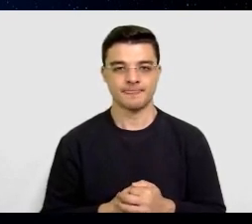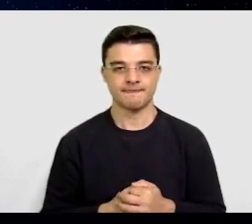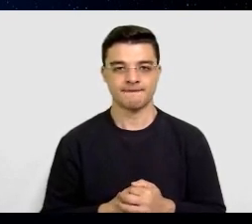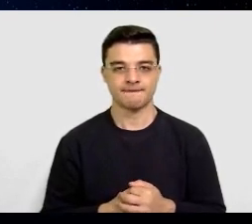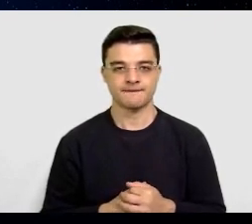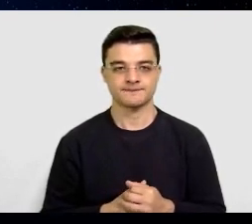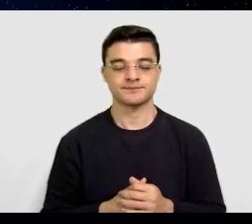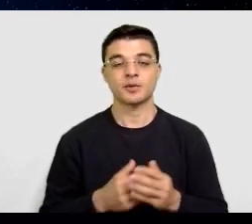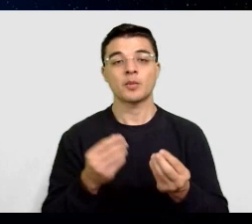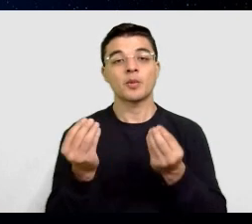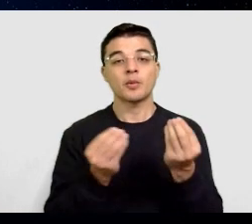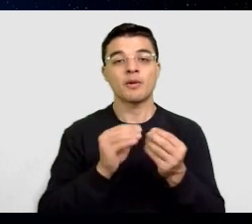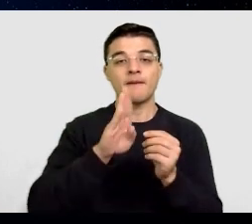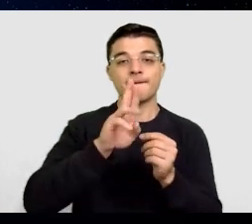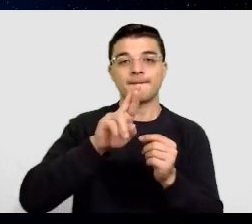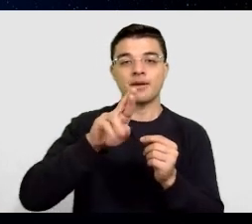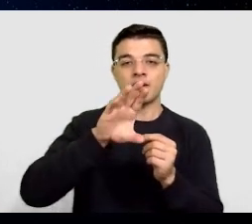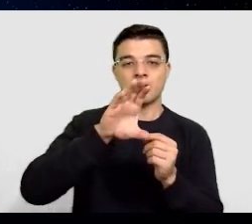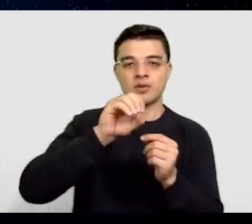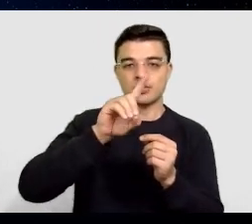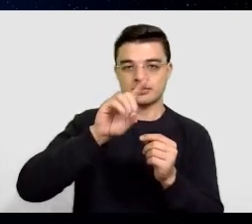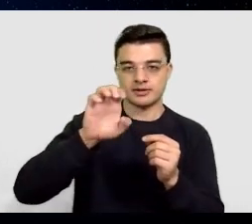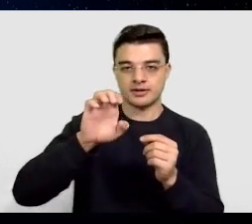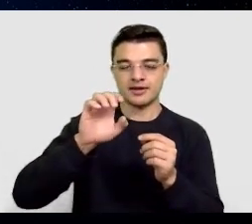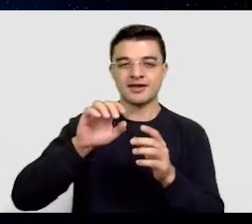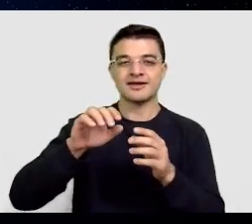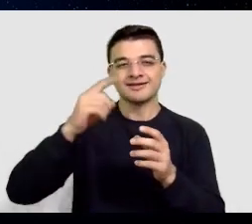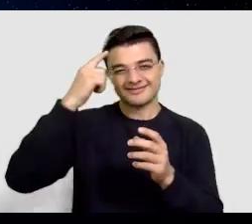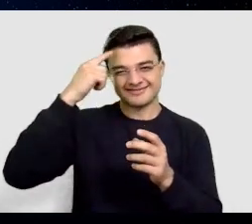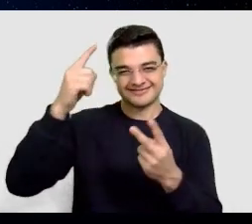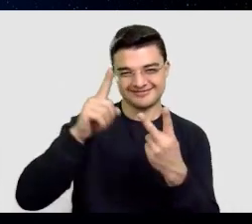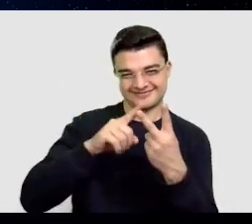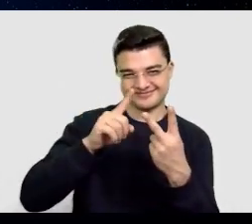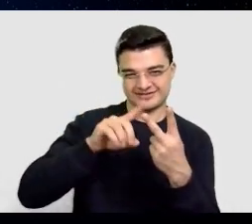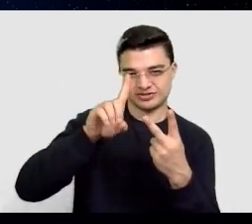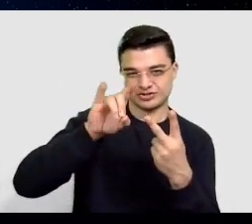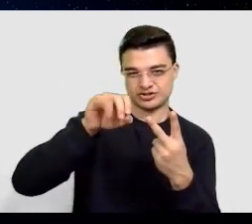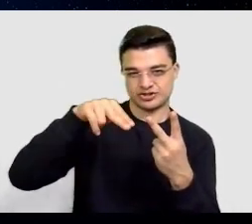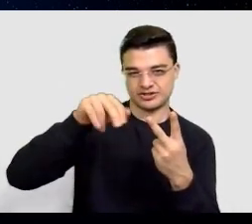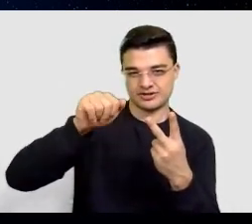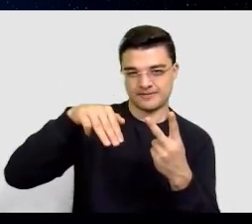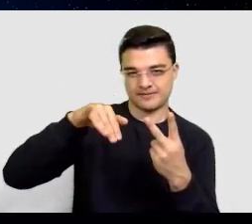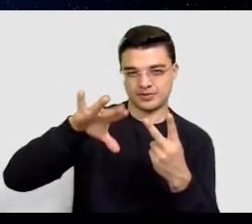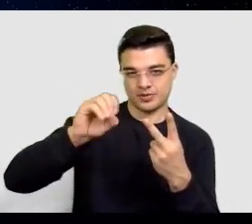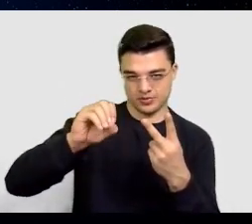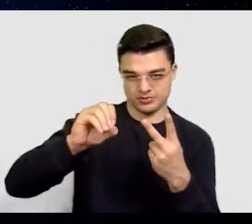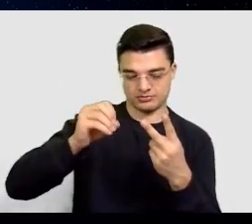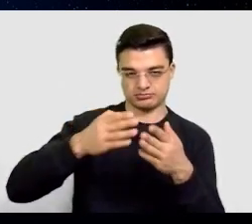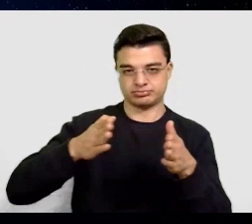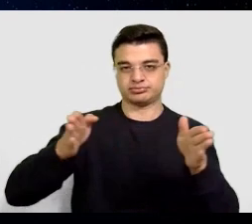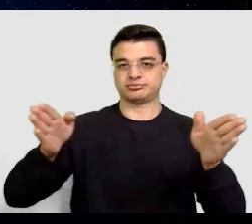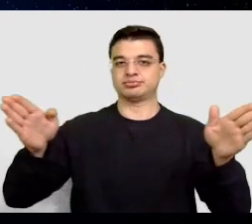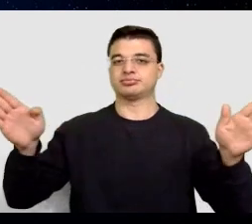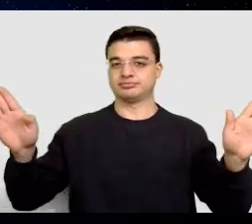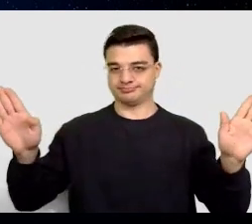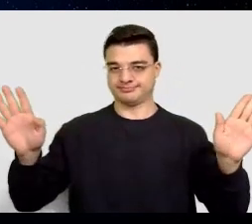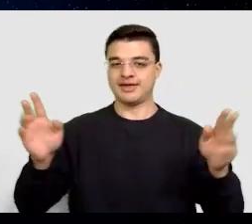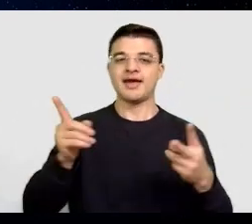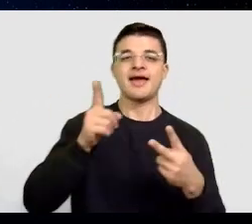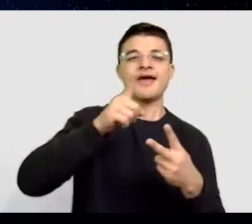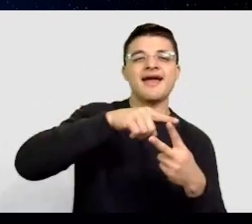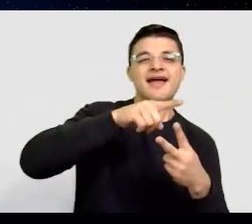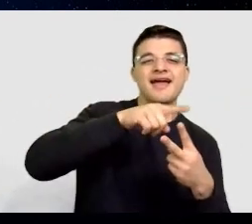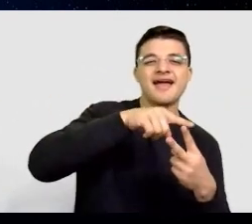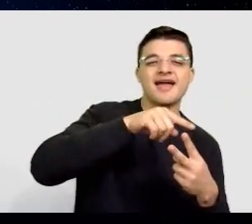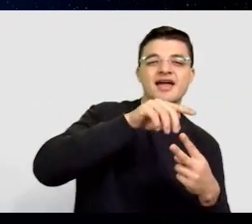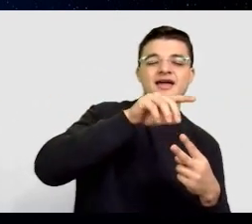sobre o fluxo do BR Code dinâmico, porque ele é o foco da apresentação. Não vou me prender ao estático, porque o estático